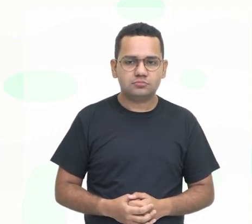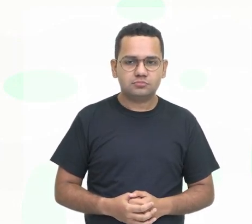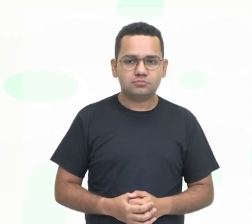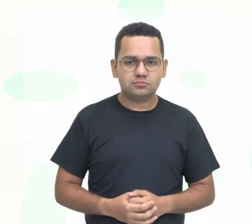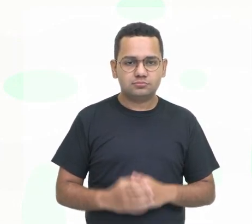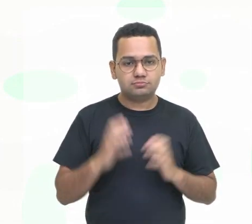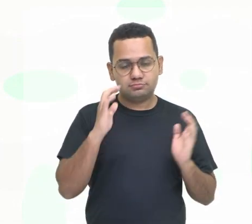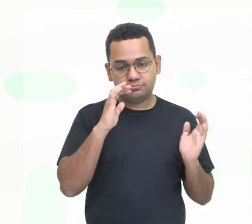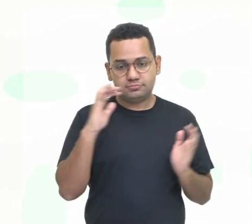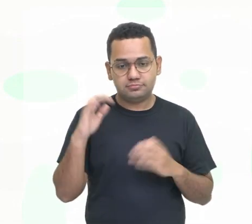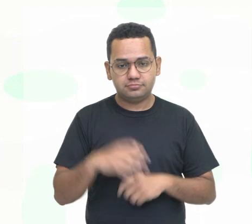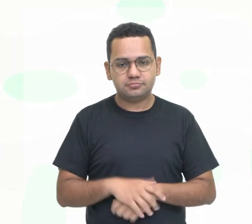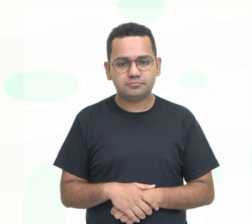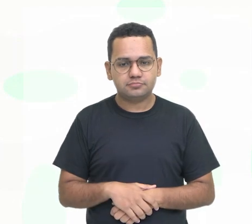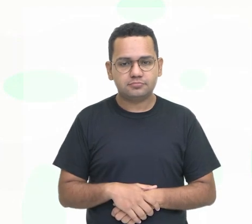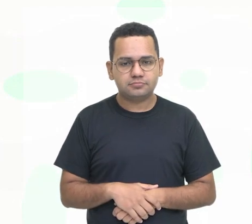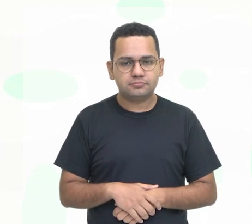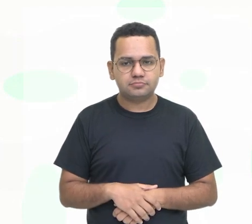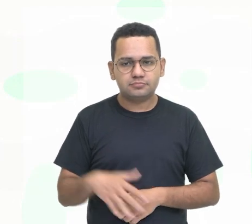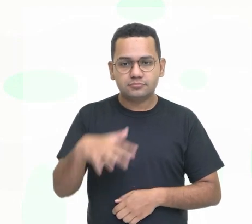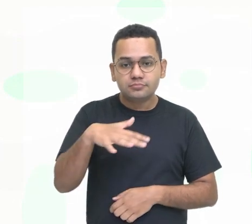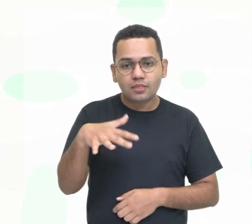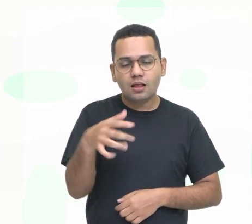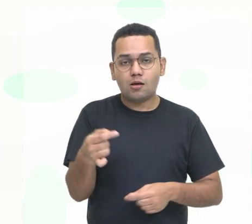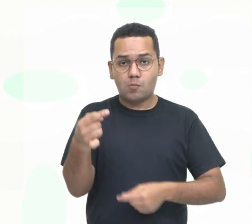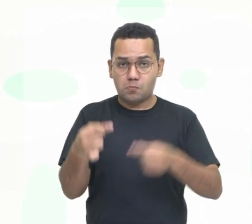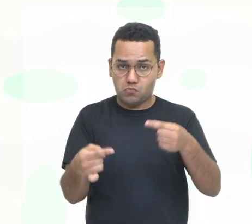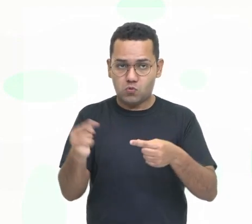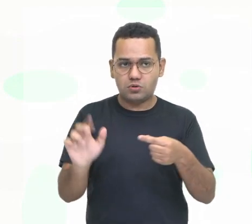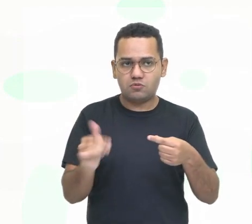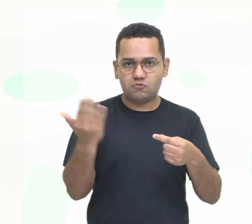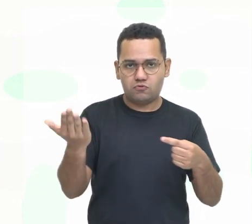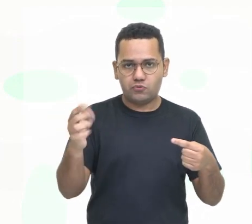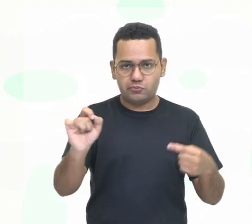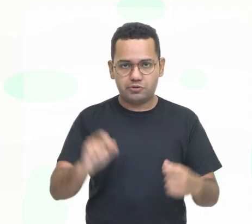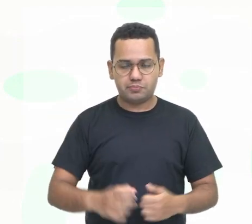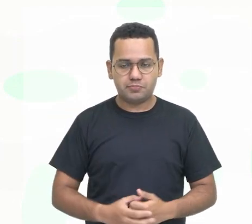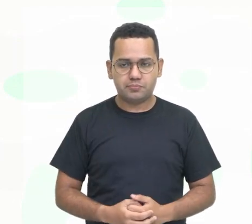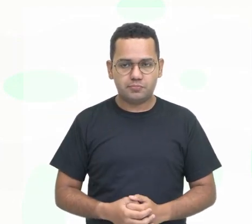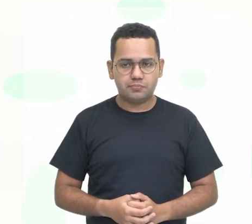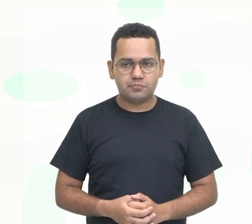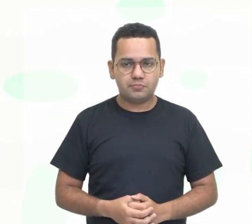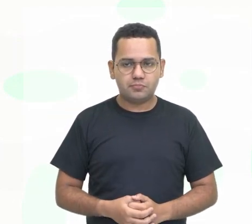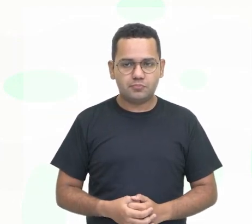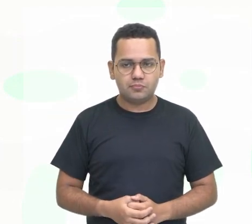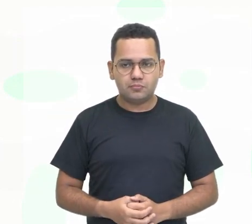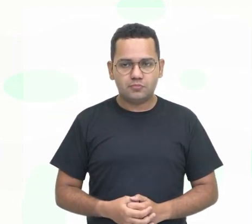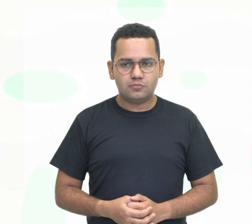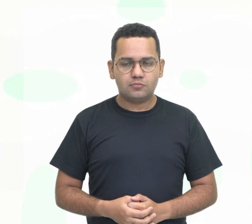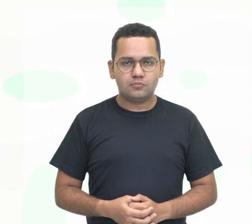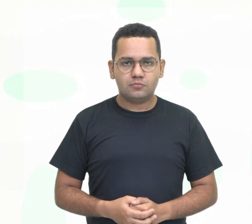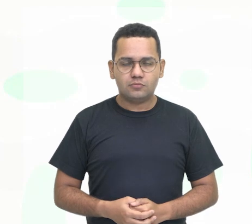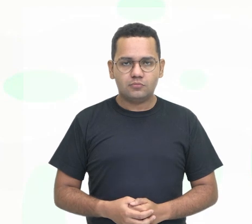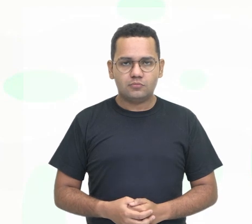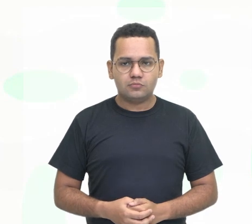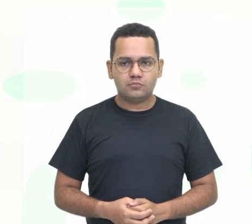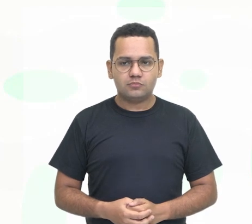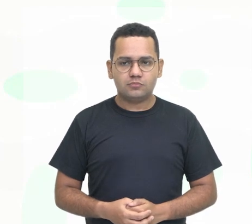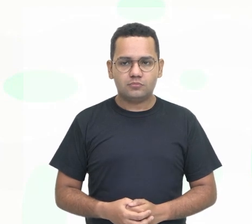dessa política externa, né, você vai ter o quê? A integração